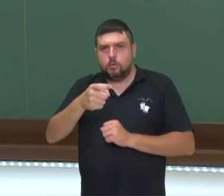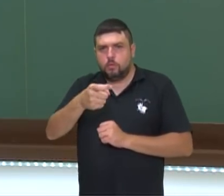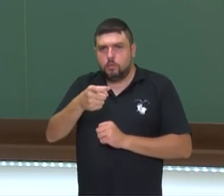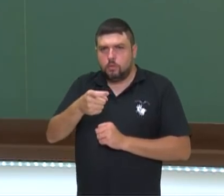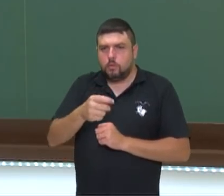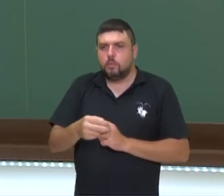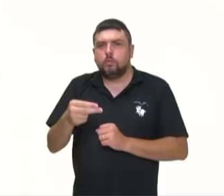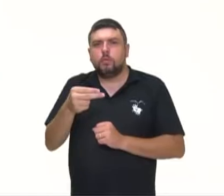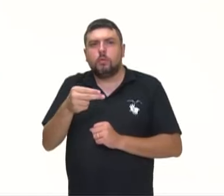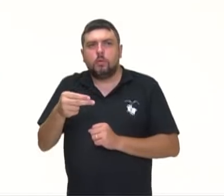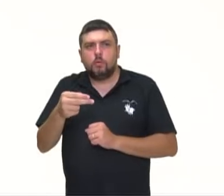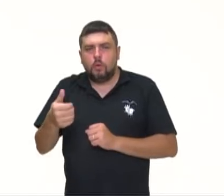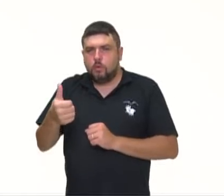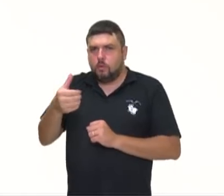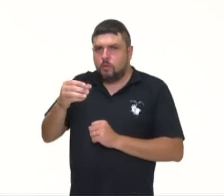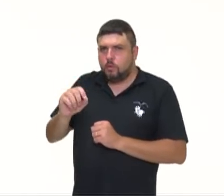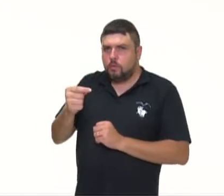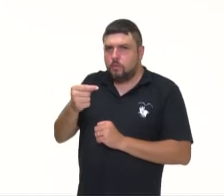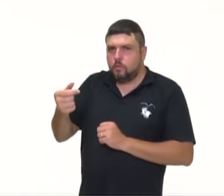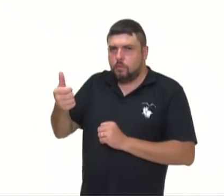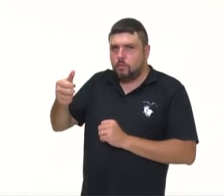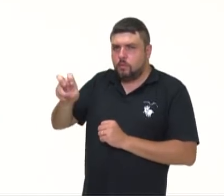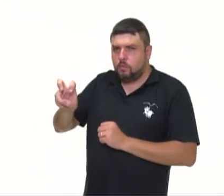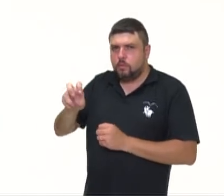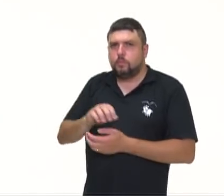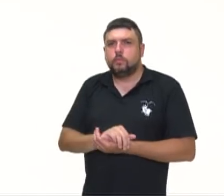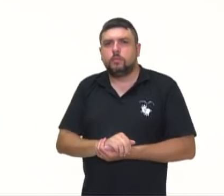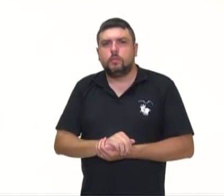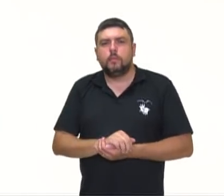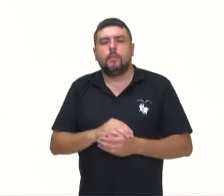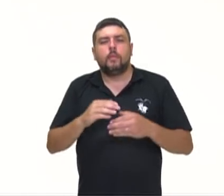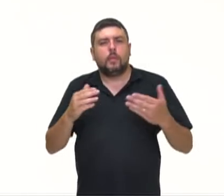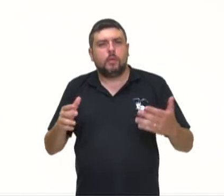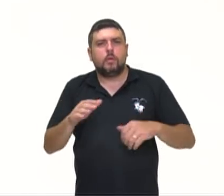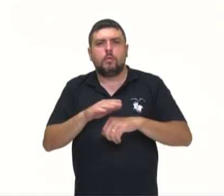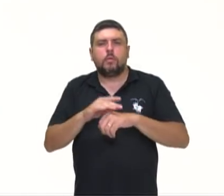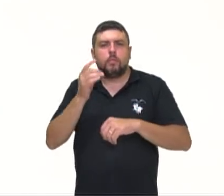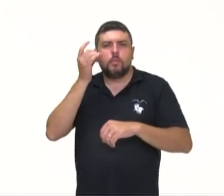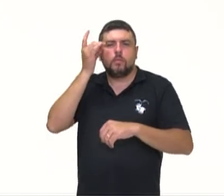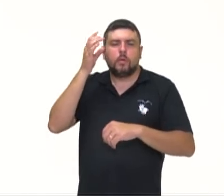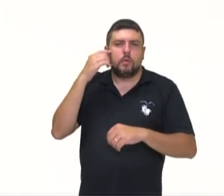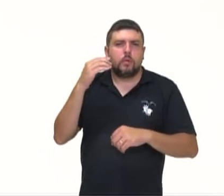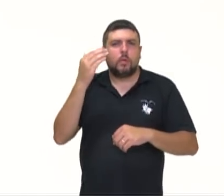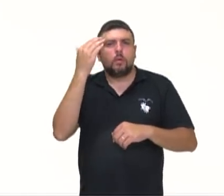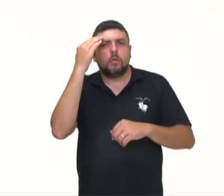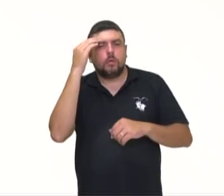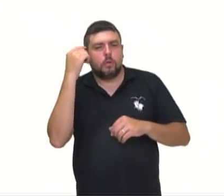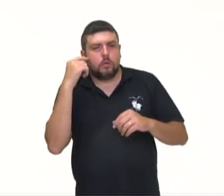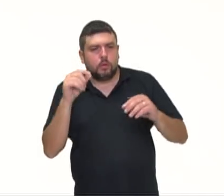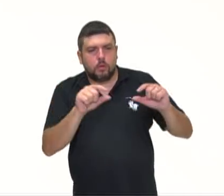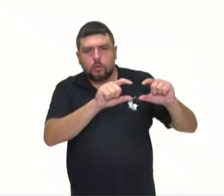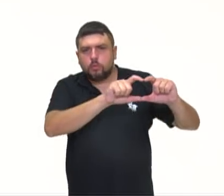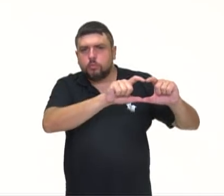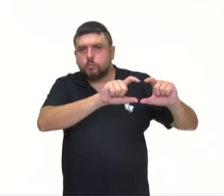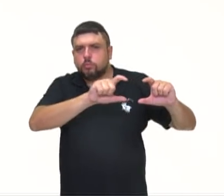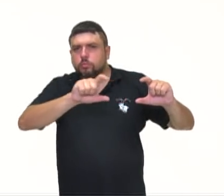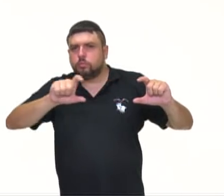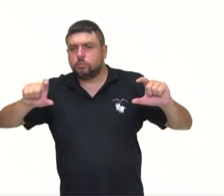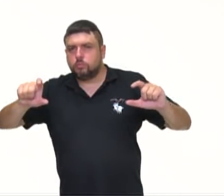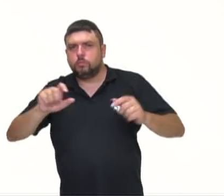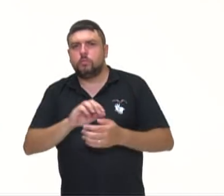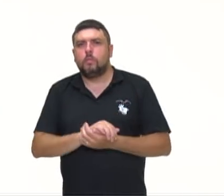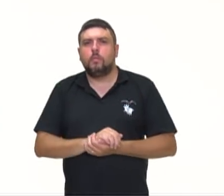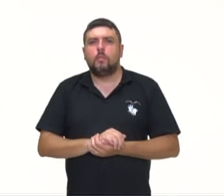é igual a 10 menos 15. Não ficou mais fácil? Tanto o entendimento também para falar, fica muito mais